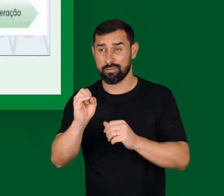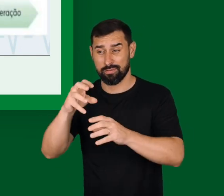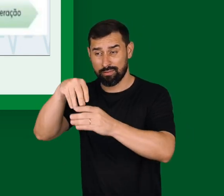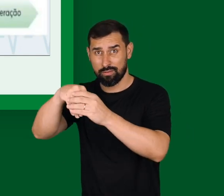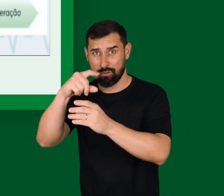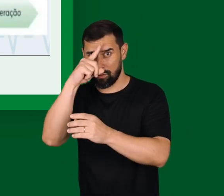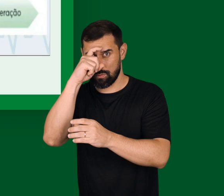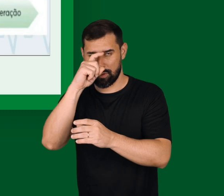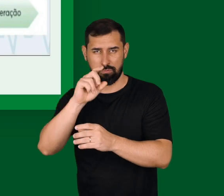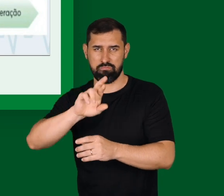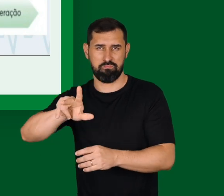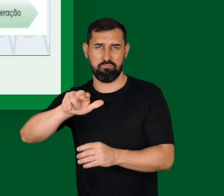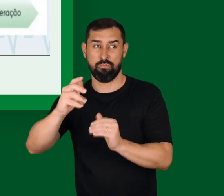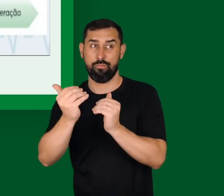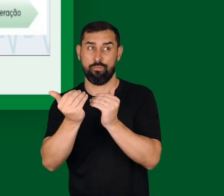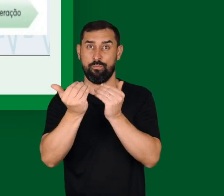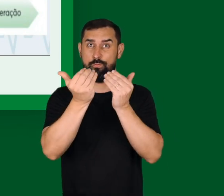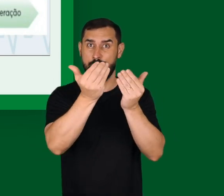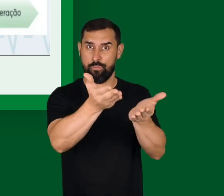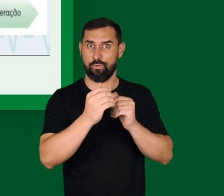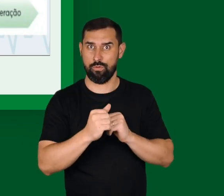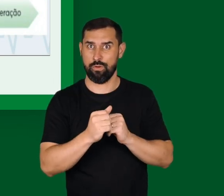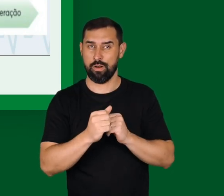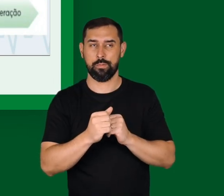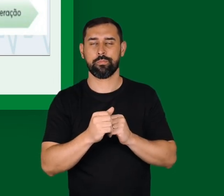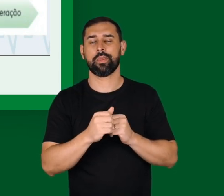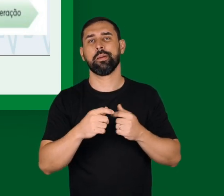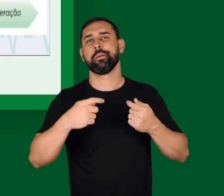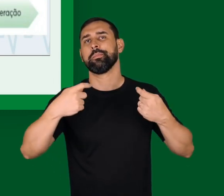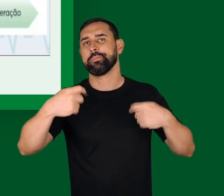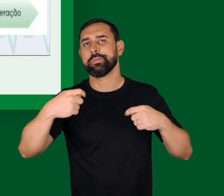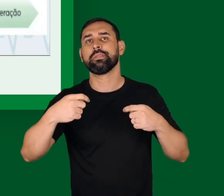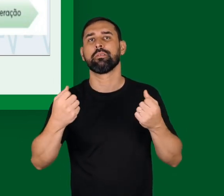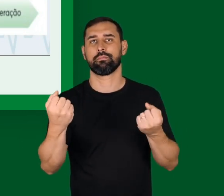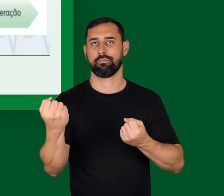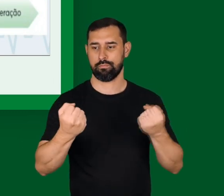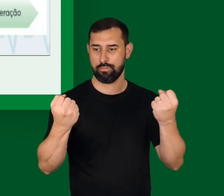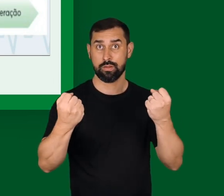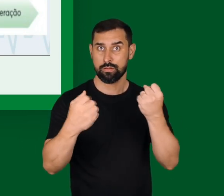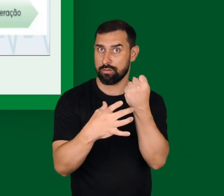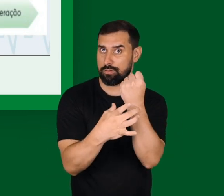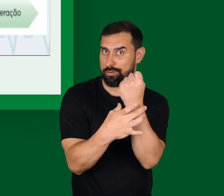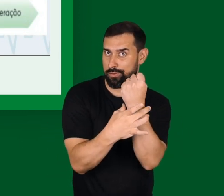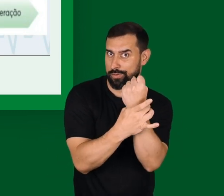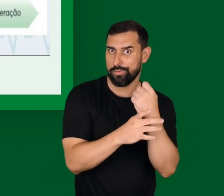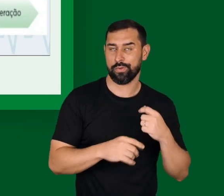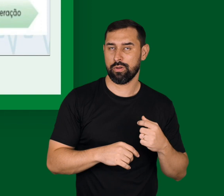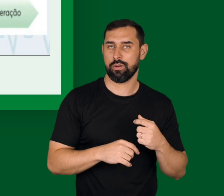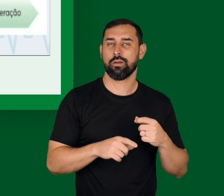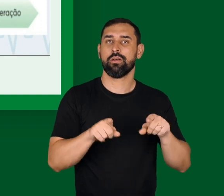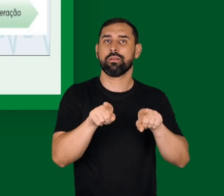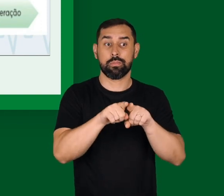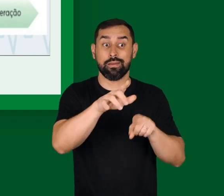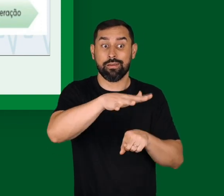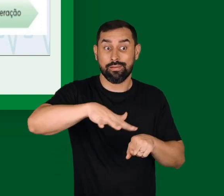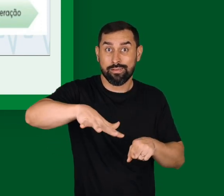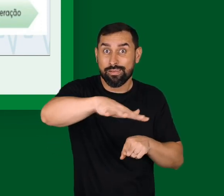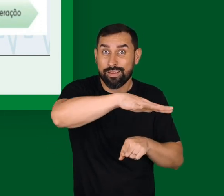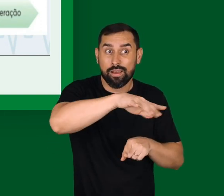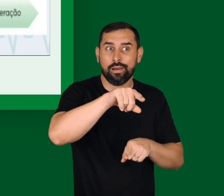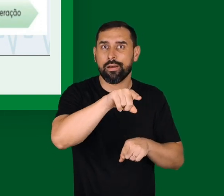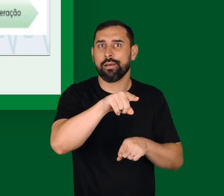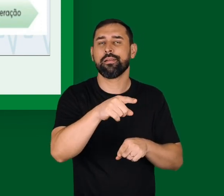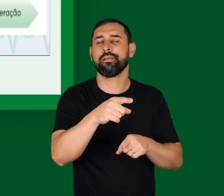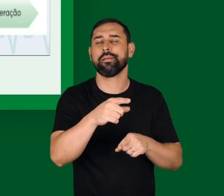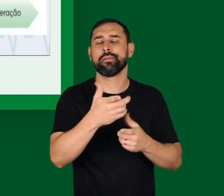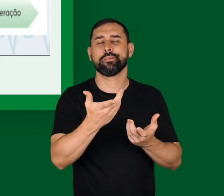no ambiente hospitalar, sempre falar da prevenção, e isso passa pelo transporte seguro dessa criança,